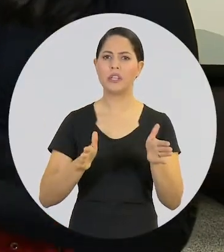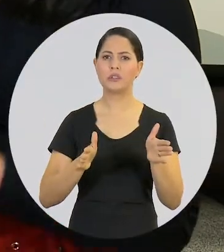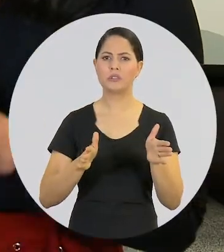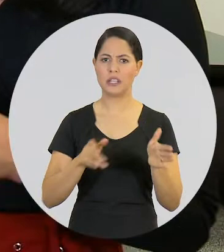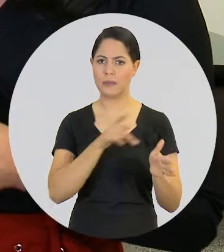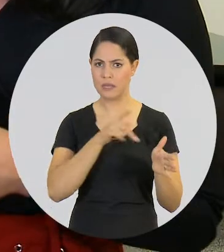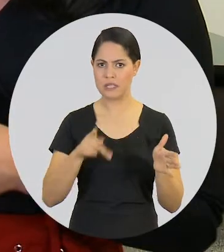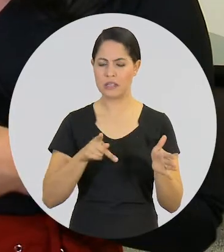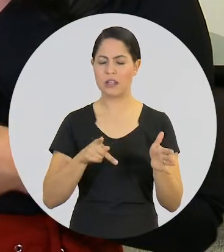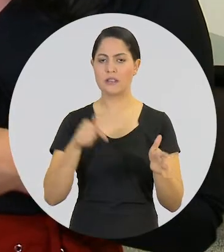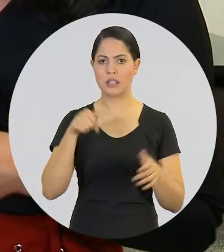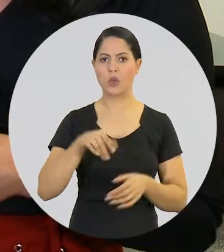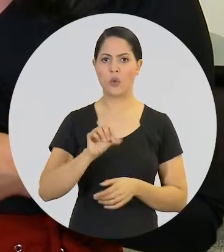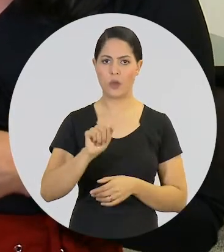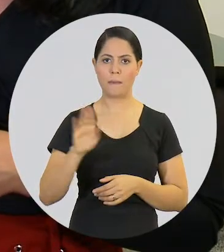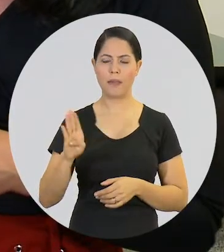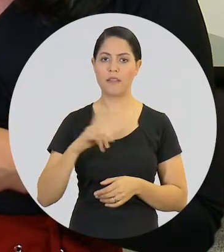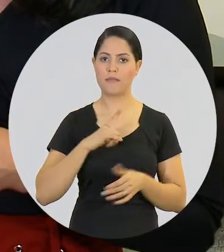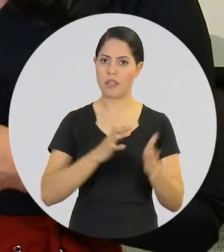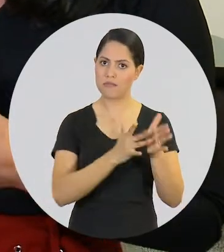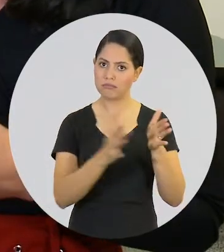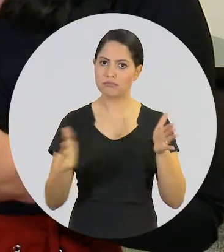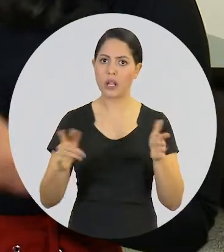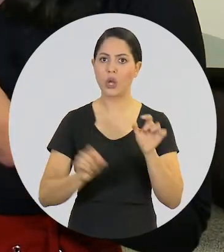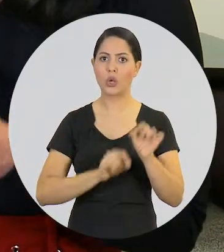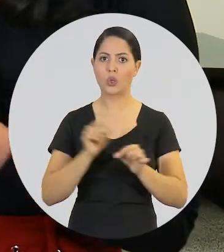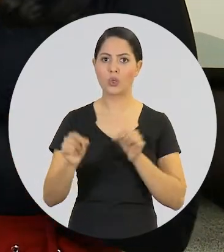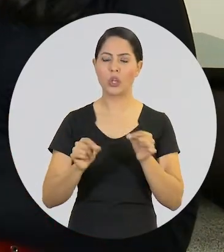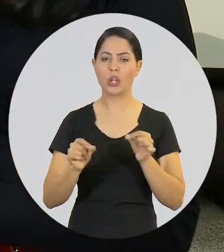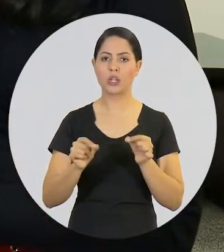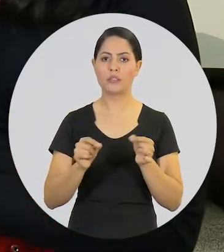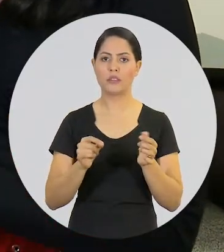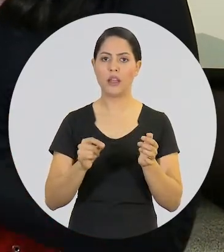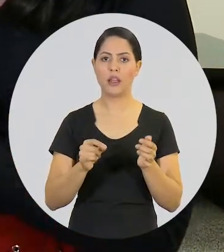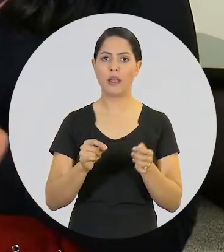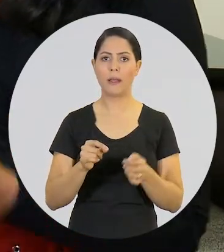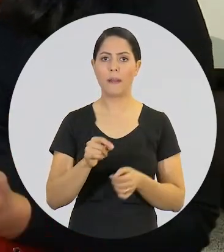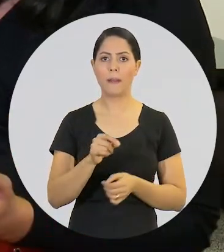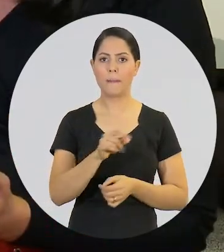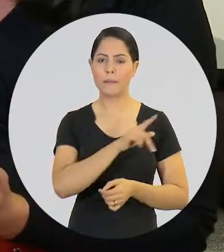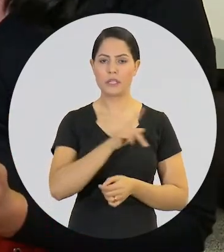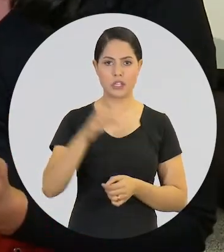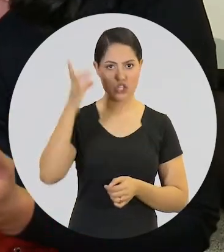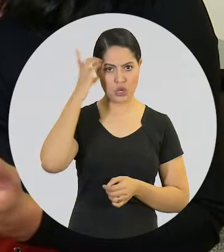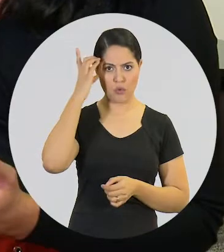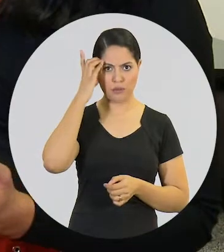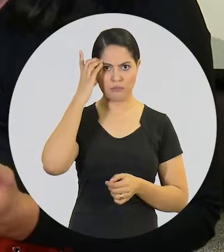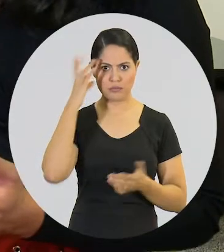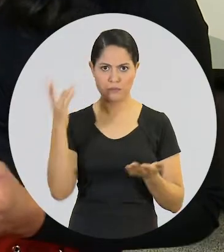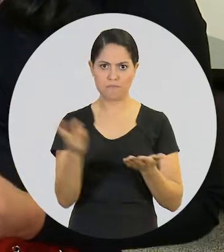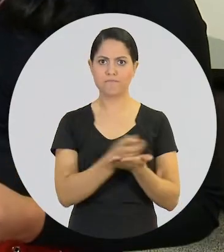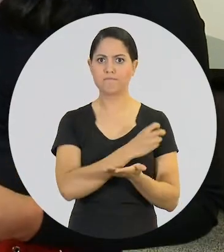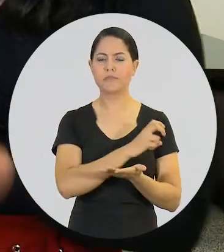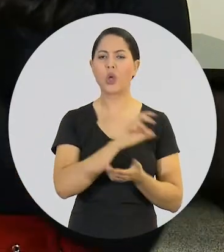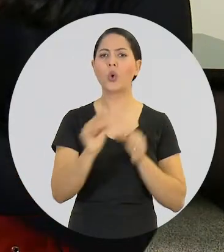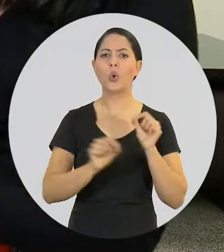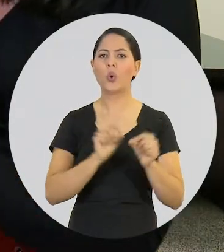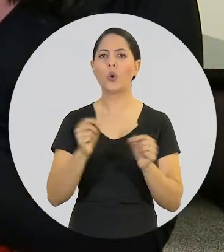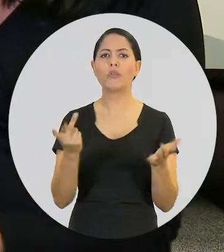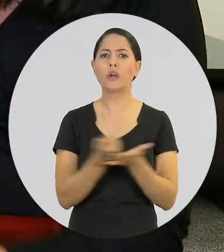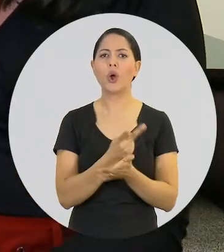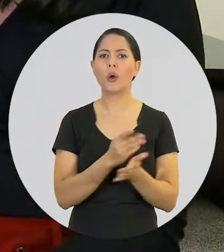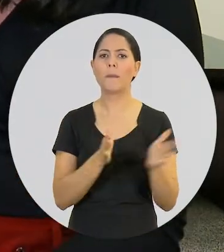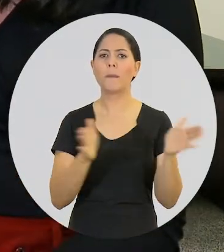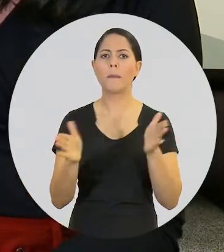na presidência aqui da Ordem dos Advogados do Brasil, houve o processo de impeachment da Dilma Rousseff. Qual foi o papel da OAB